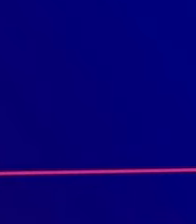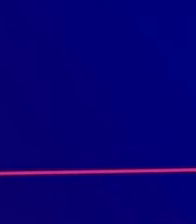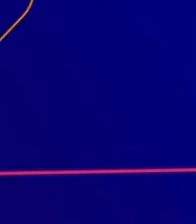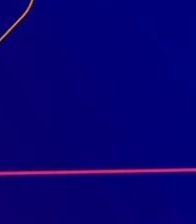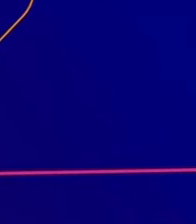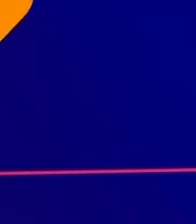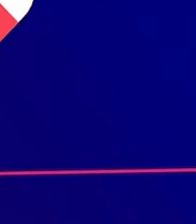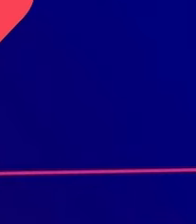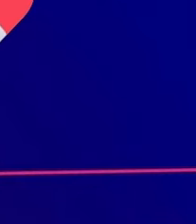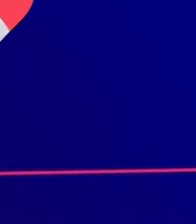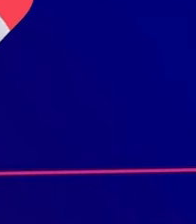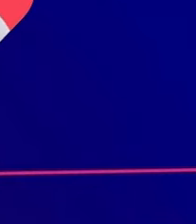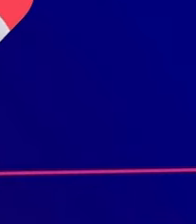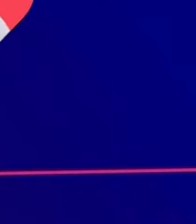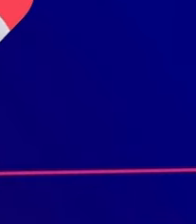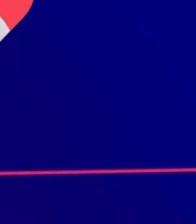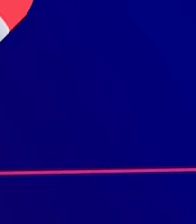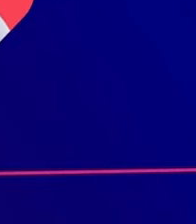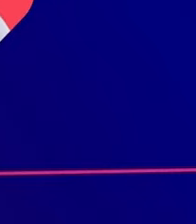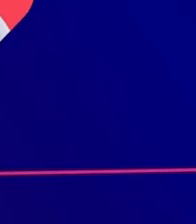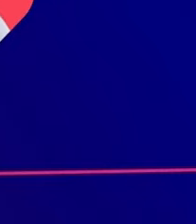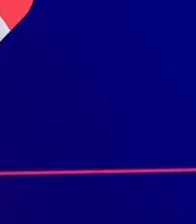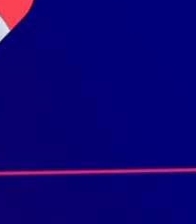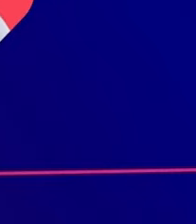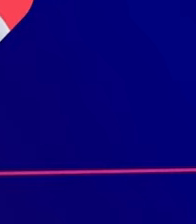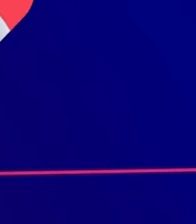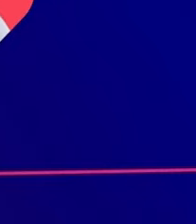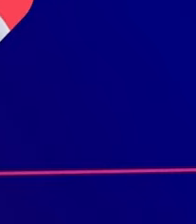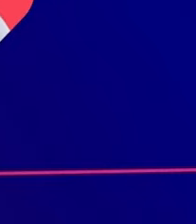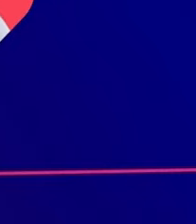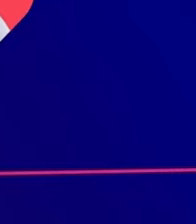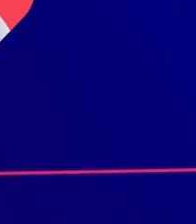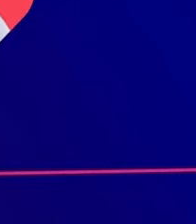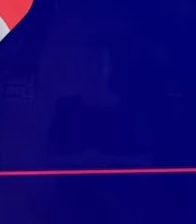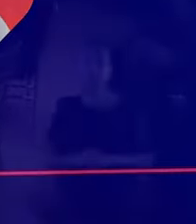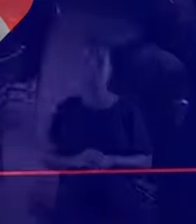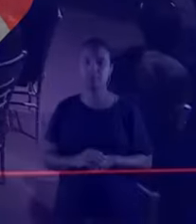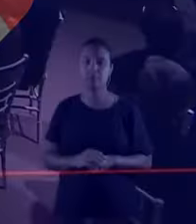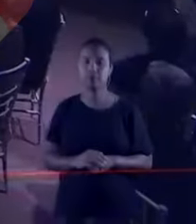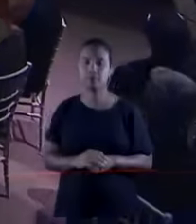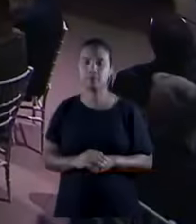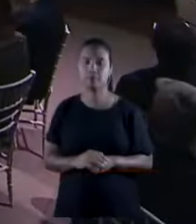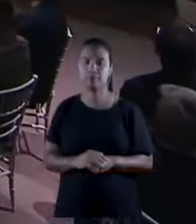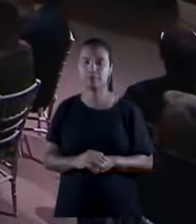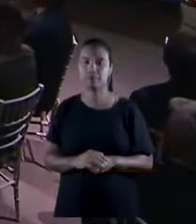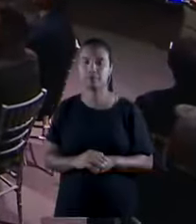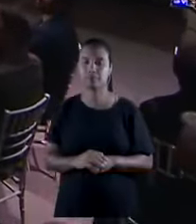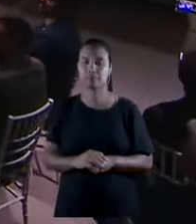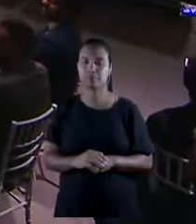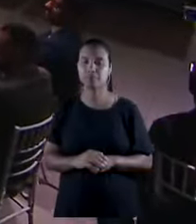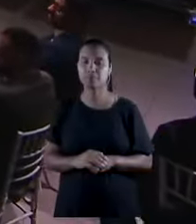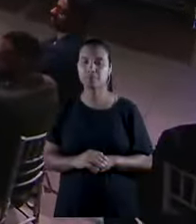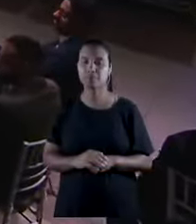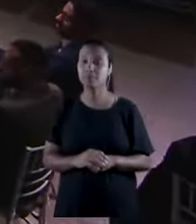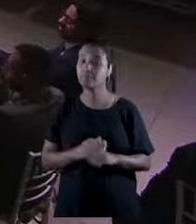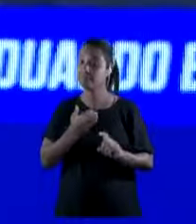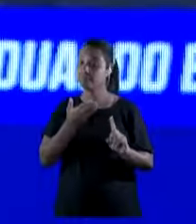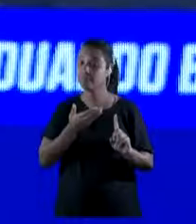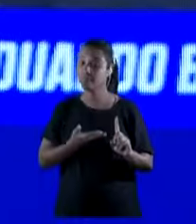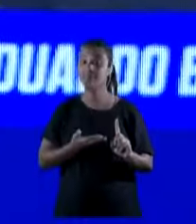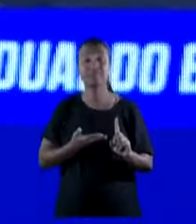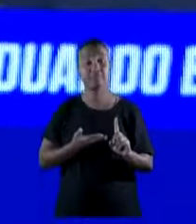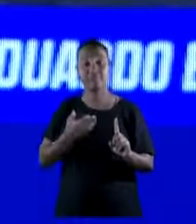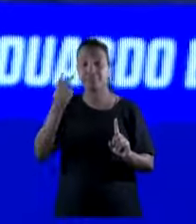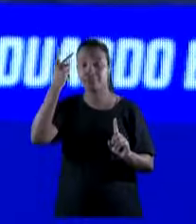Melhor técnico, claro, com Abel Ferreira, Eduardo Batista e Fábio Carilli. E o melhor técnico, claro,